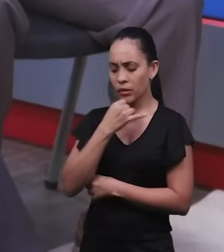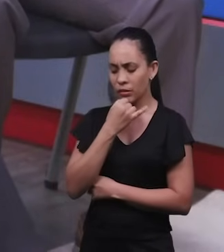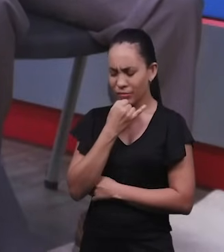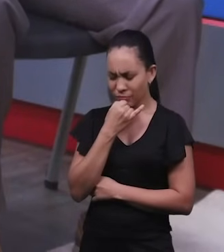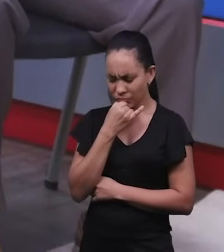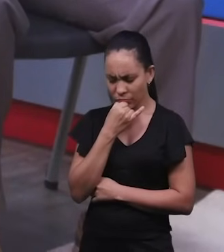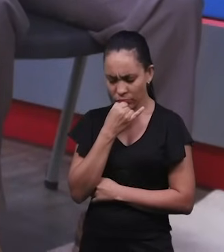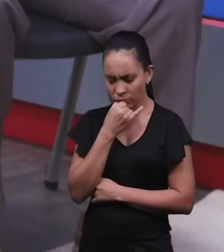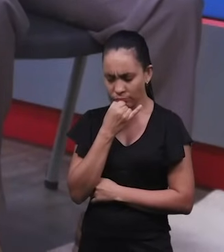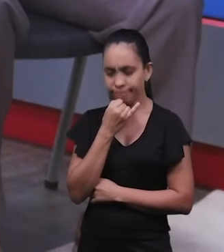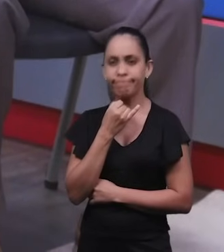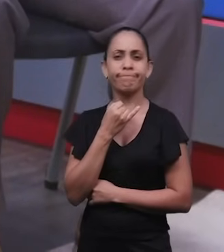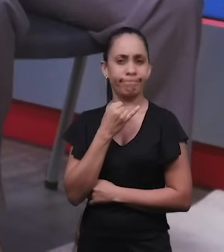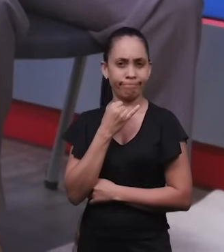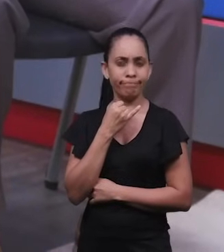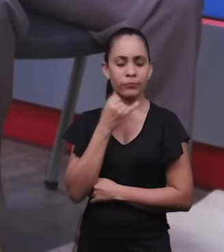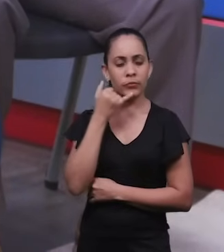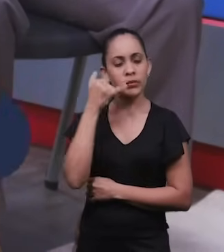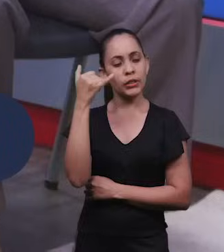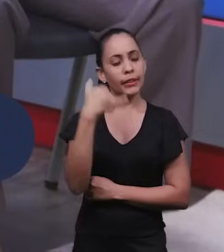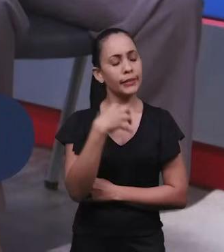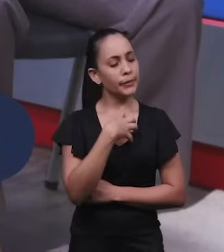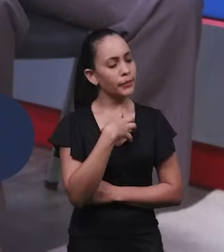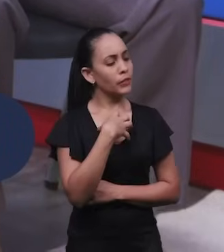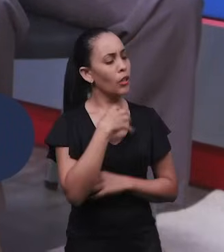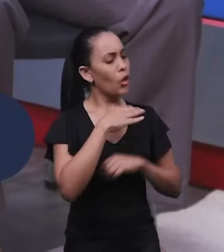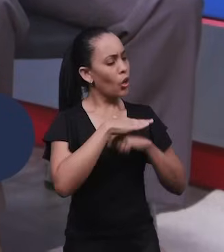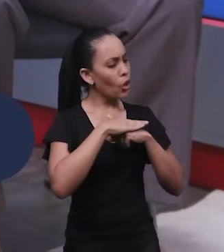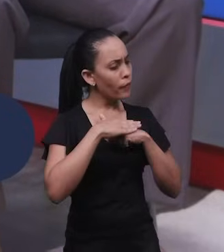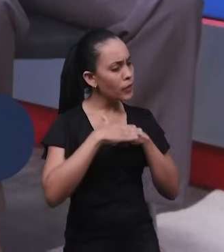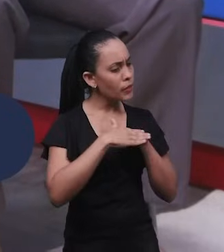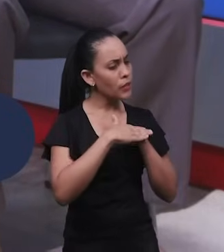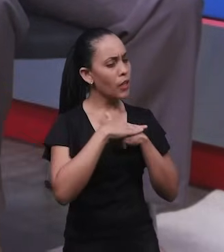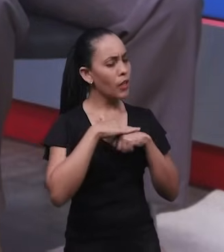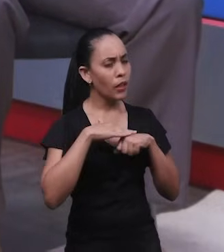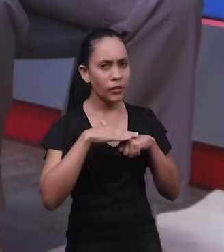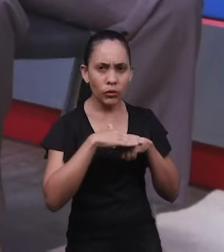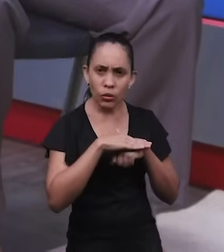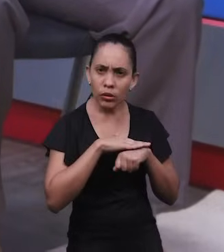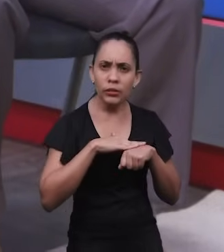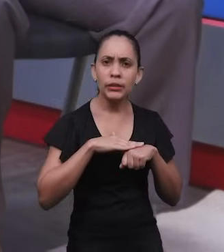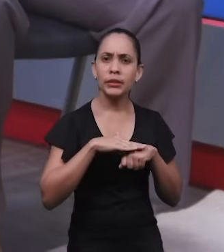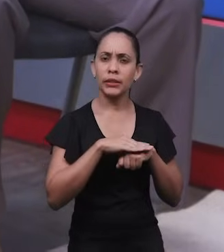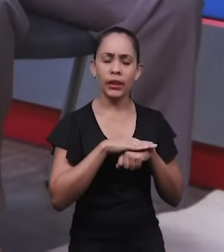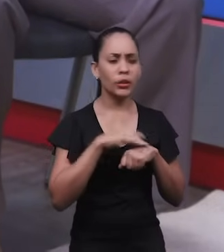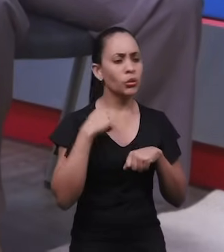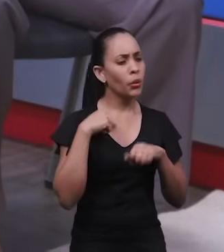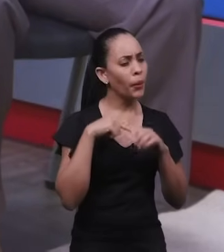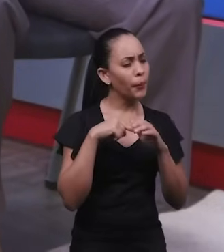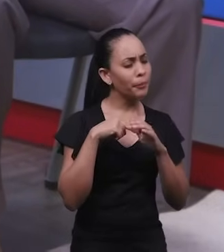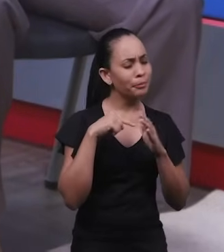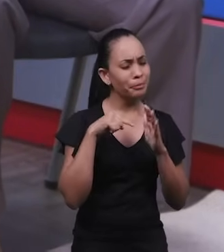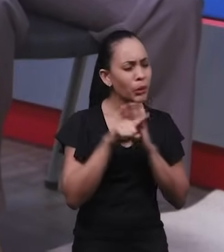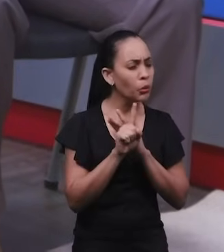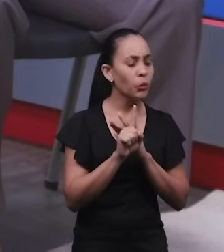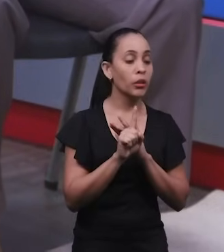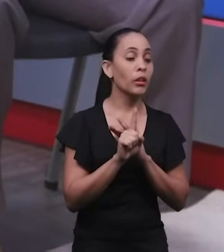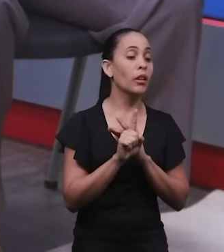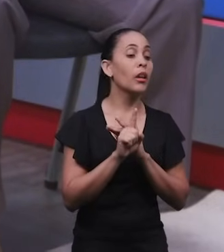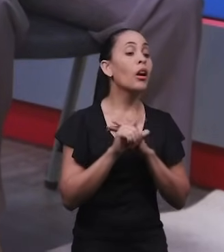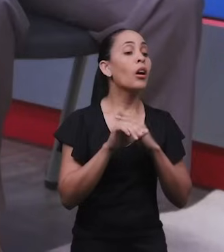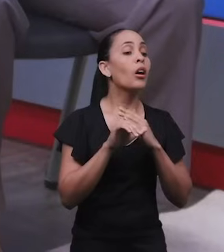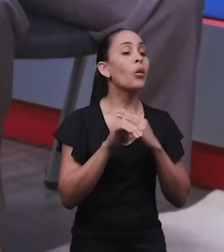triste, e ali nós fomos conversando com ela, e a gente sempre pergunta